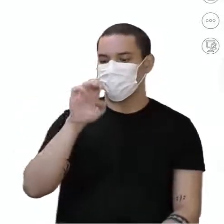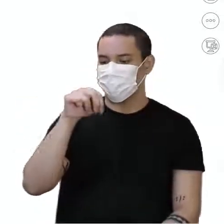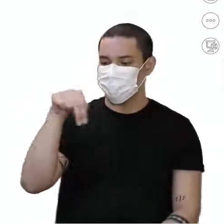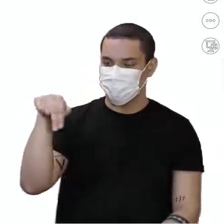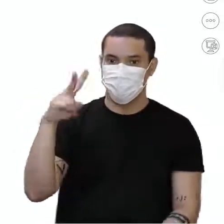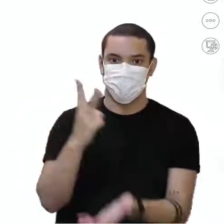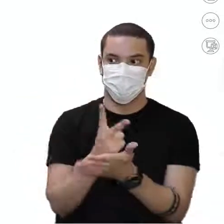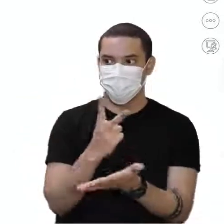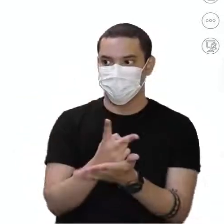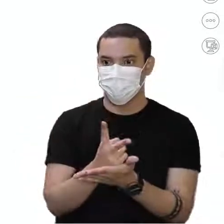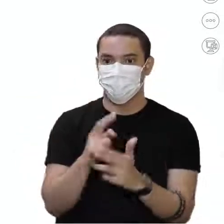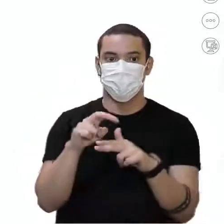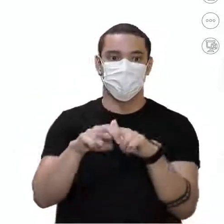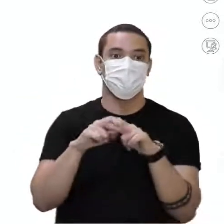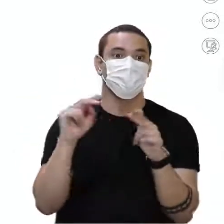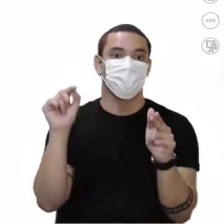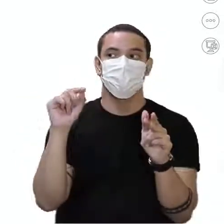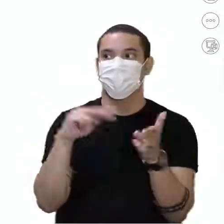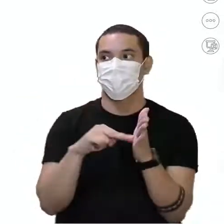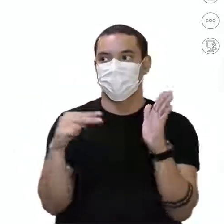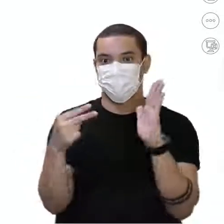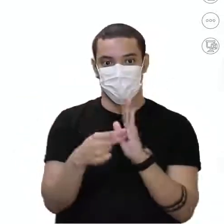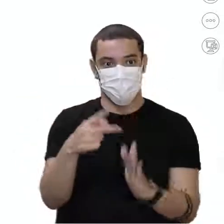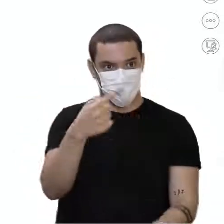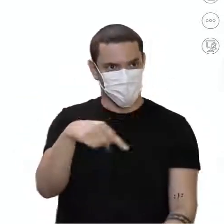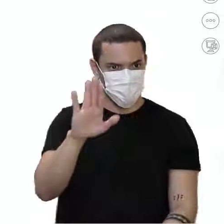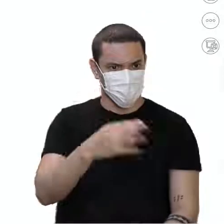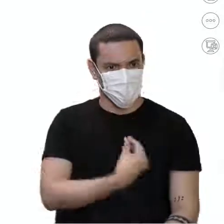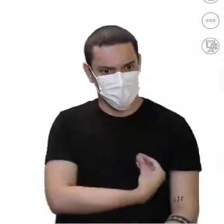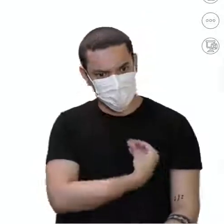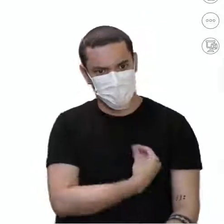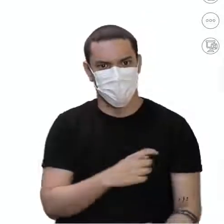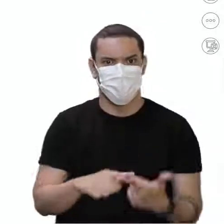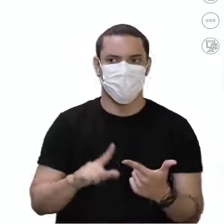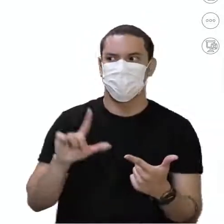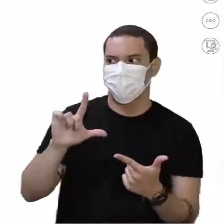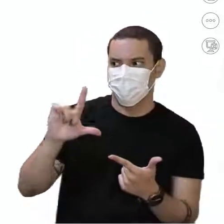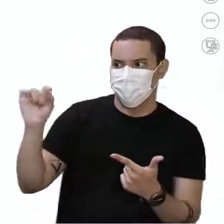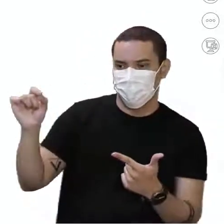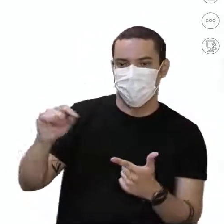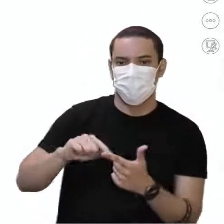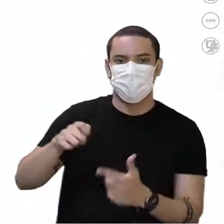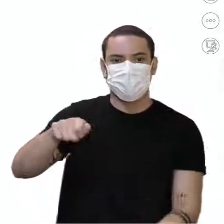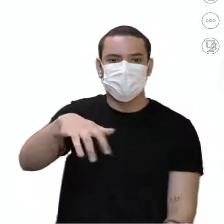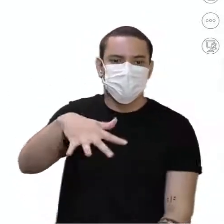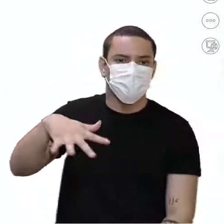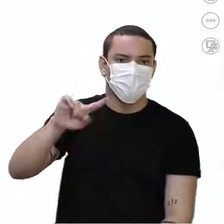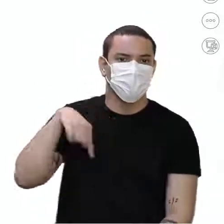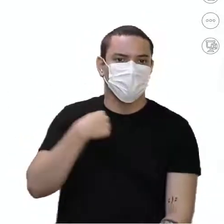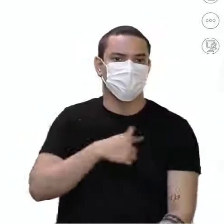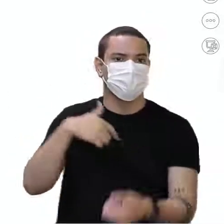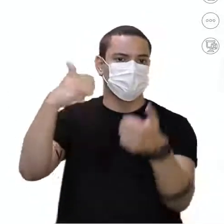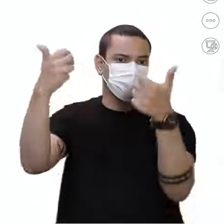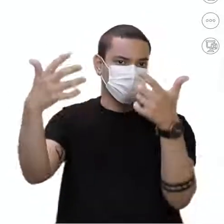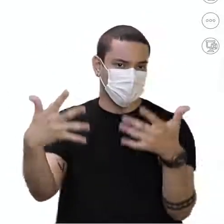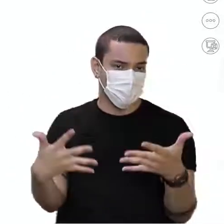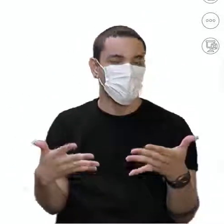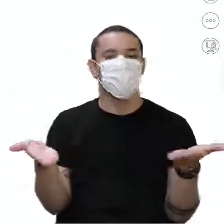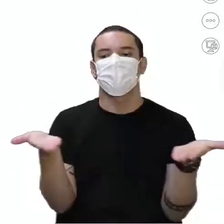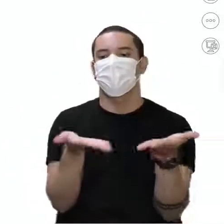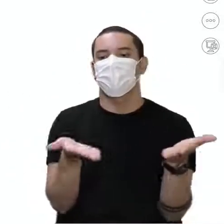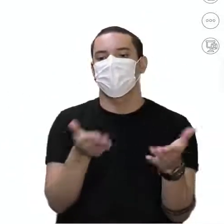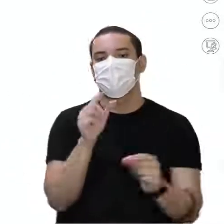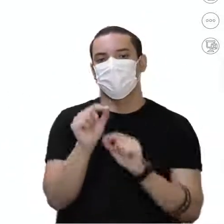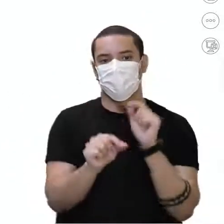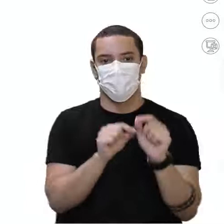seja, opa, você já esteve, já foi, né? E aquelas situações que nós estamos comentando. Agora, a situação é o